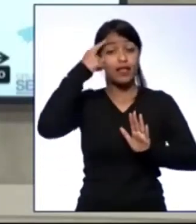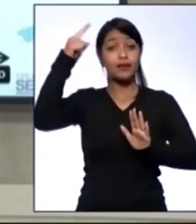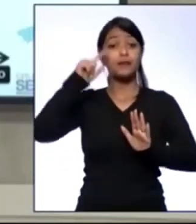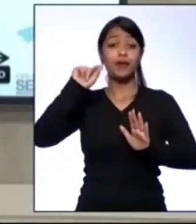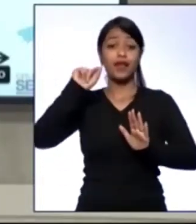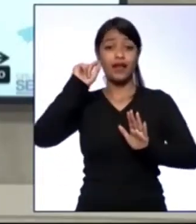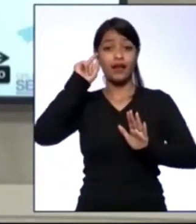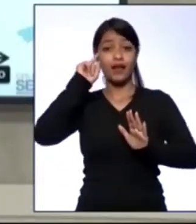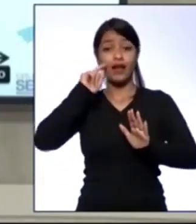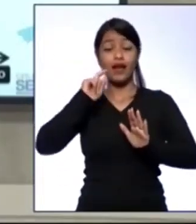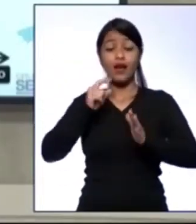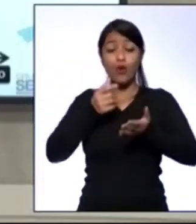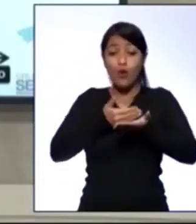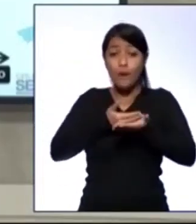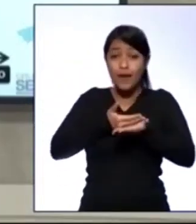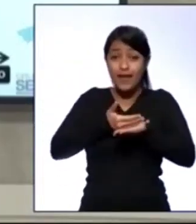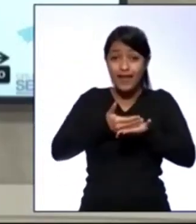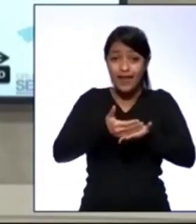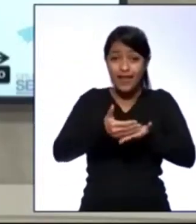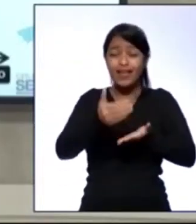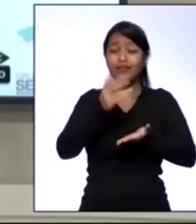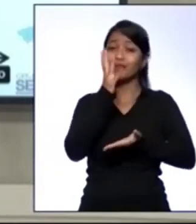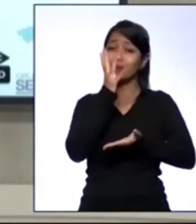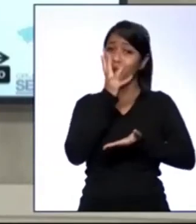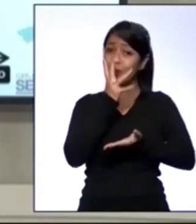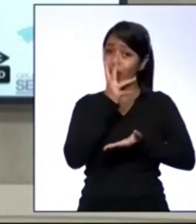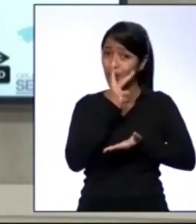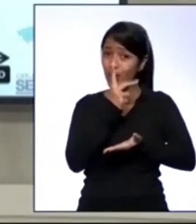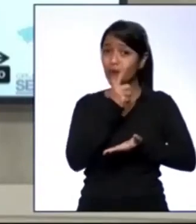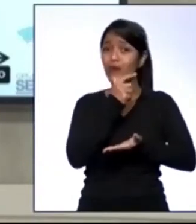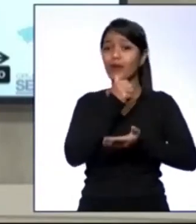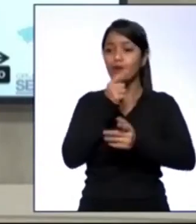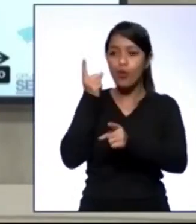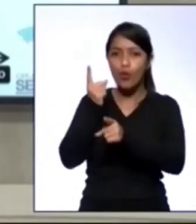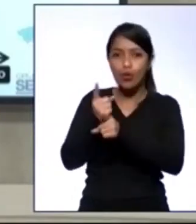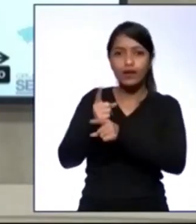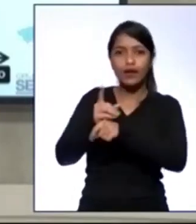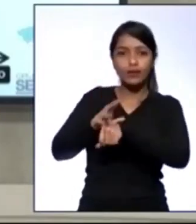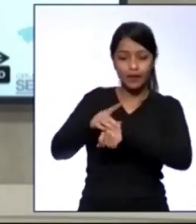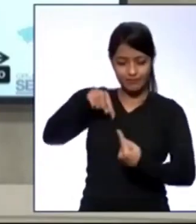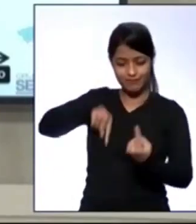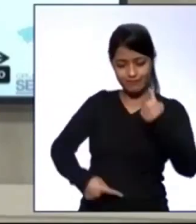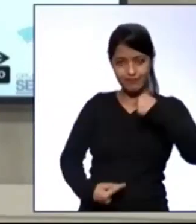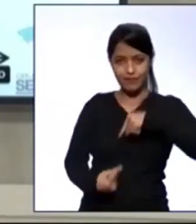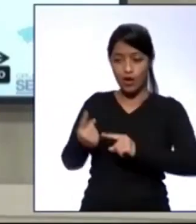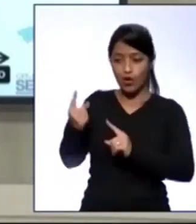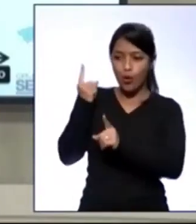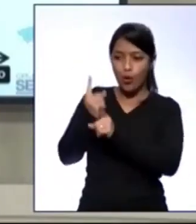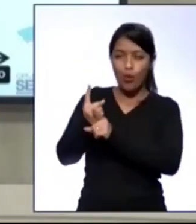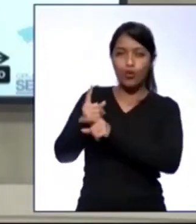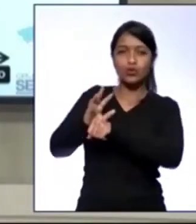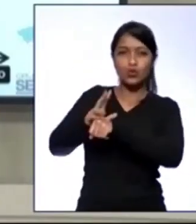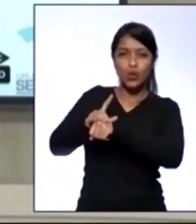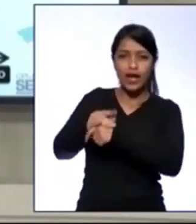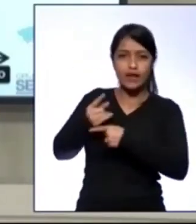característica muito nítida, ela é lenta, ela demorou para aparecer. Então, essa resposta